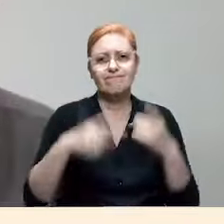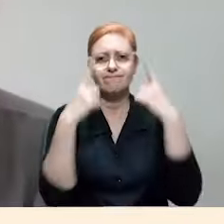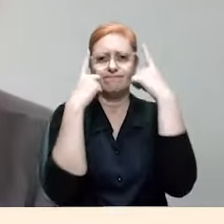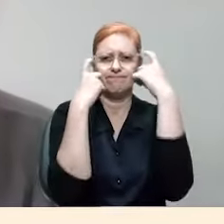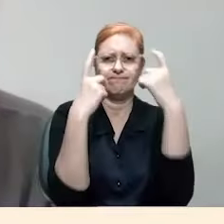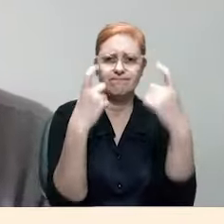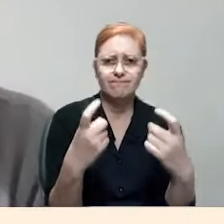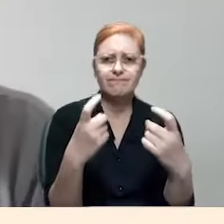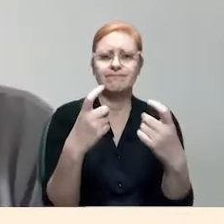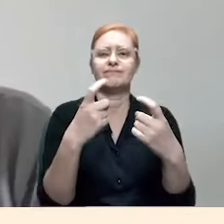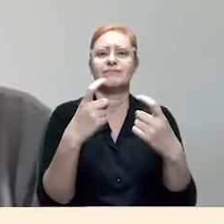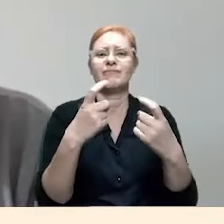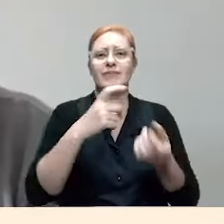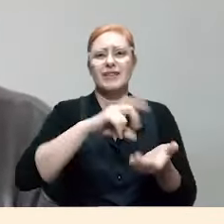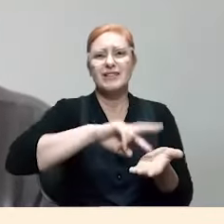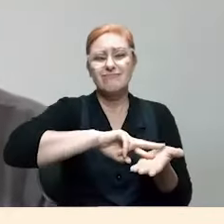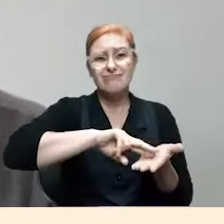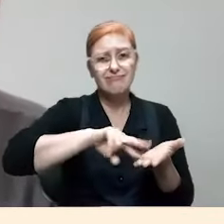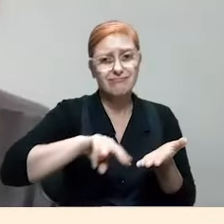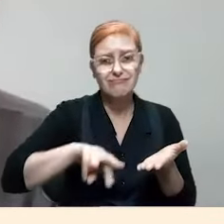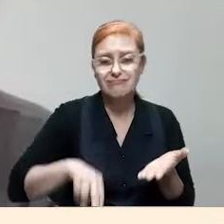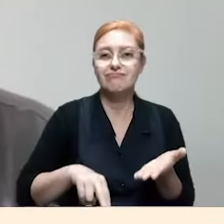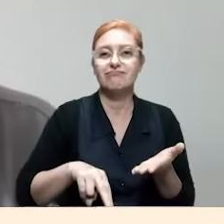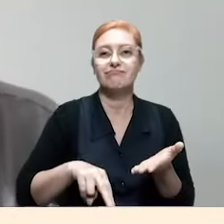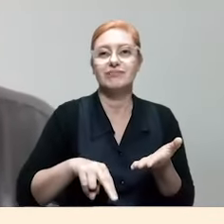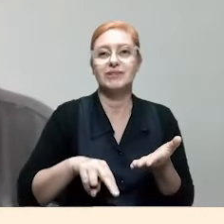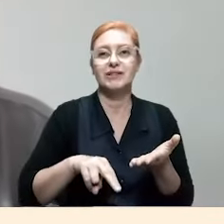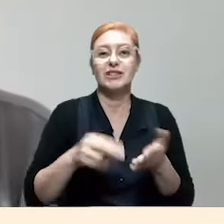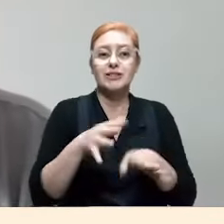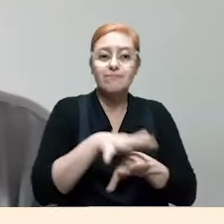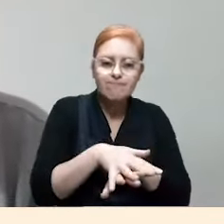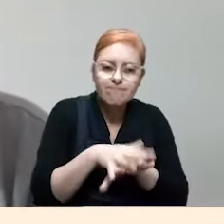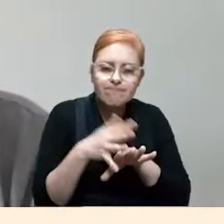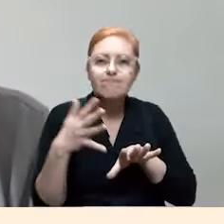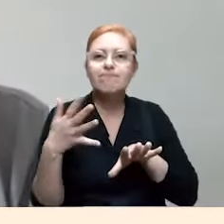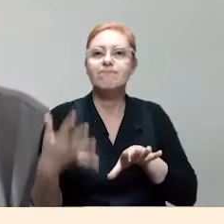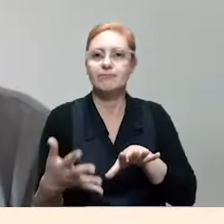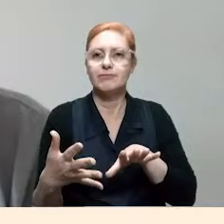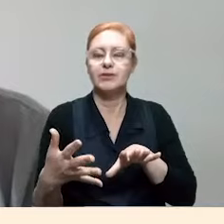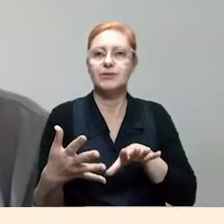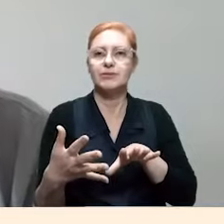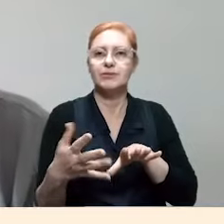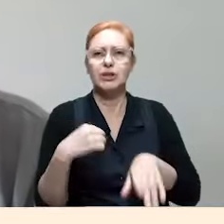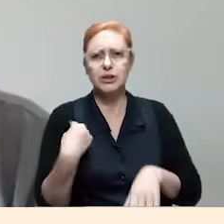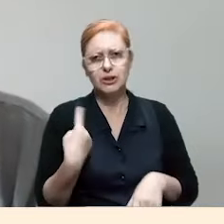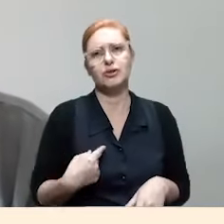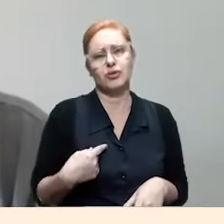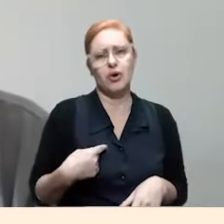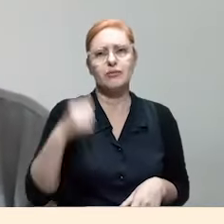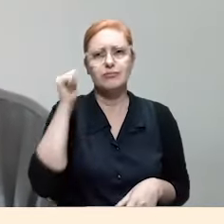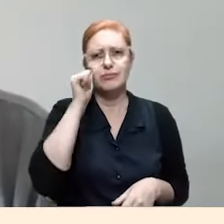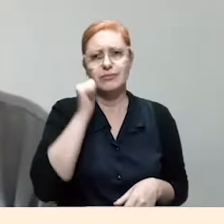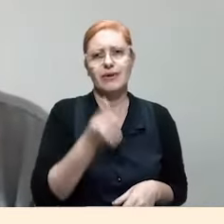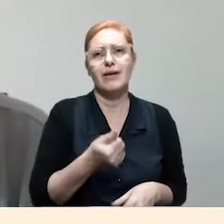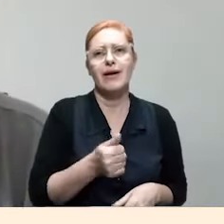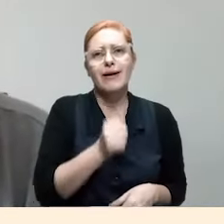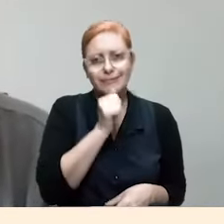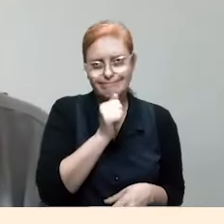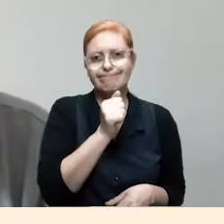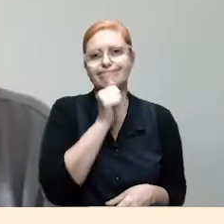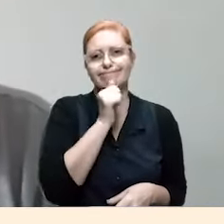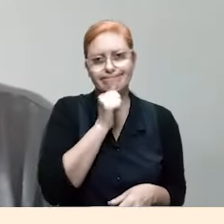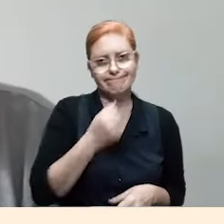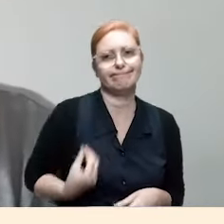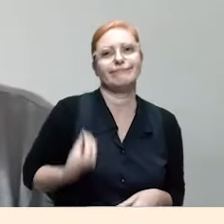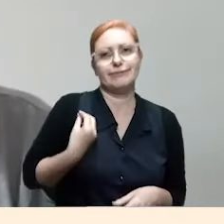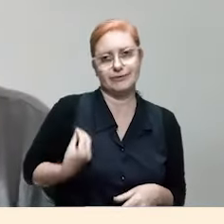de violências, uma série de exclusão pelas quais nós mulheres ainda vivemos